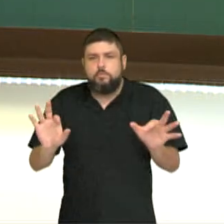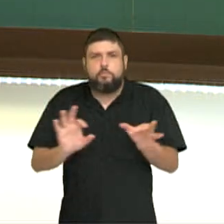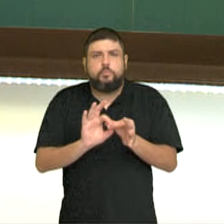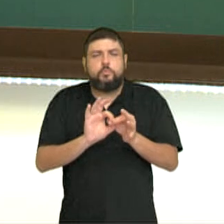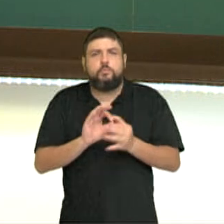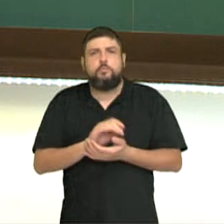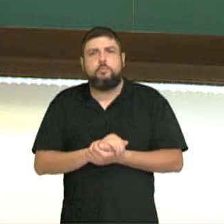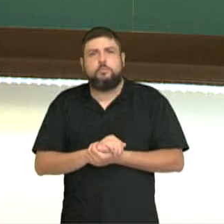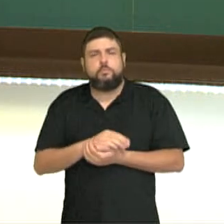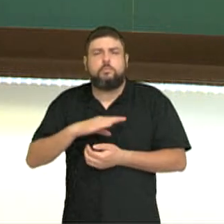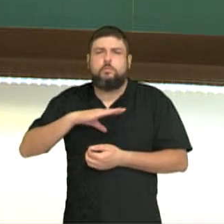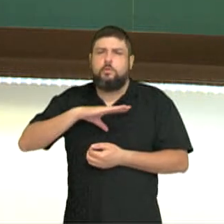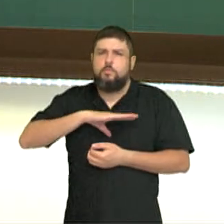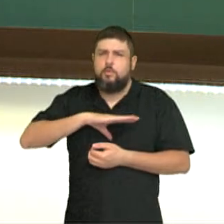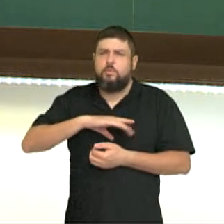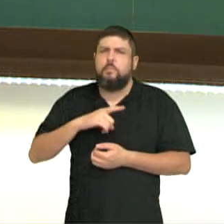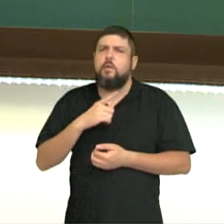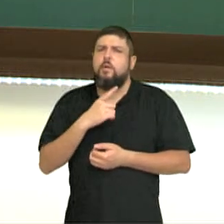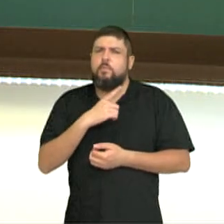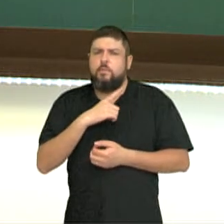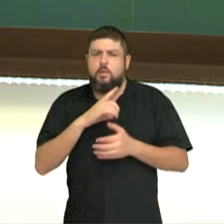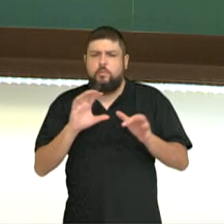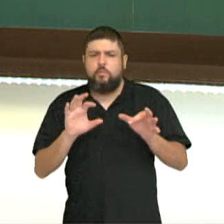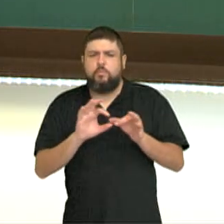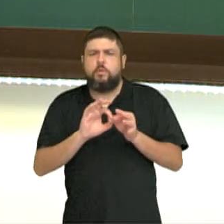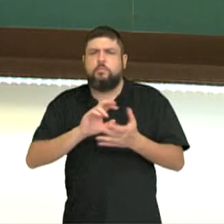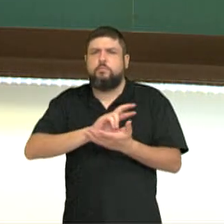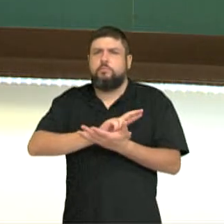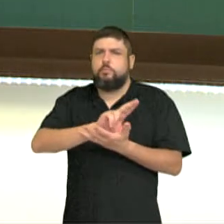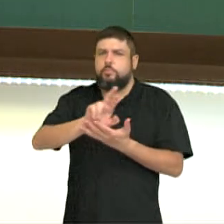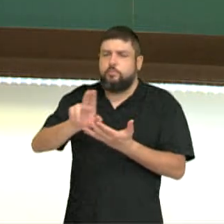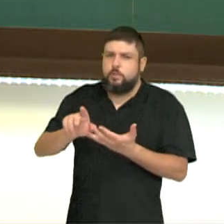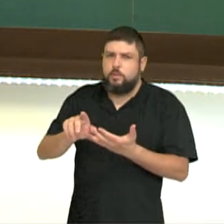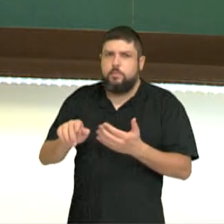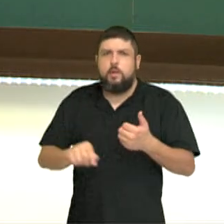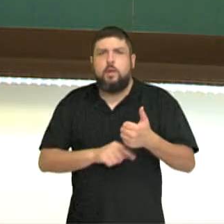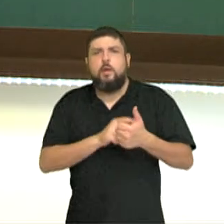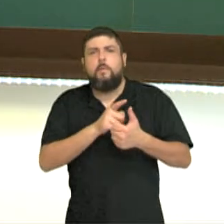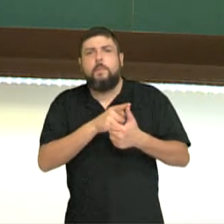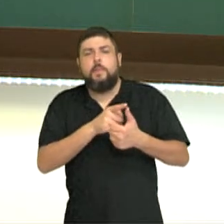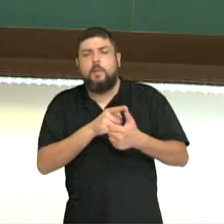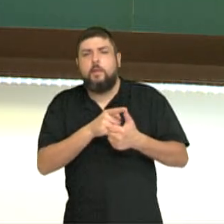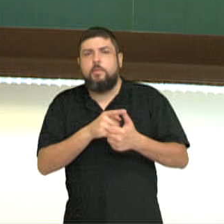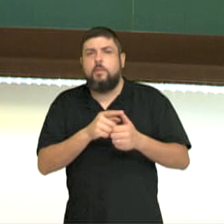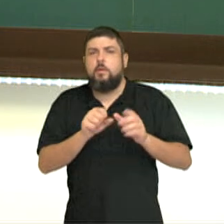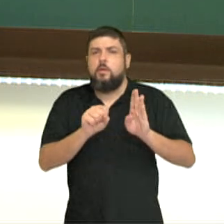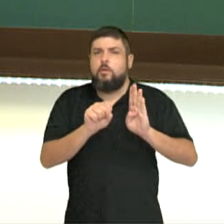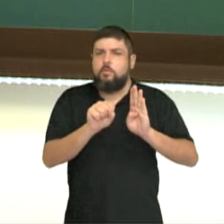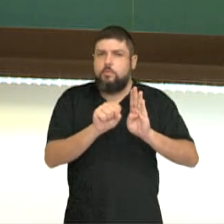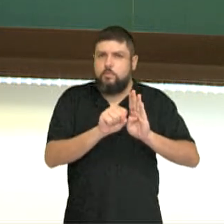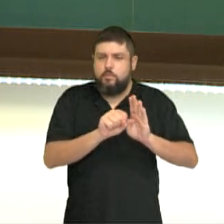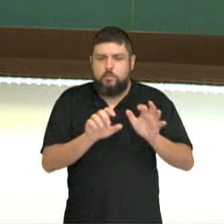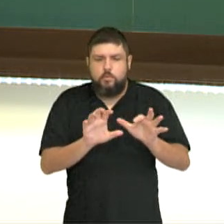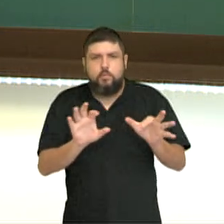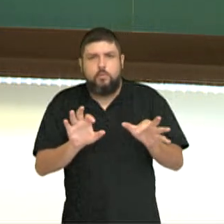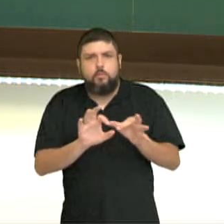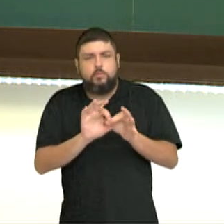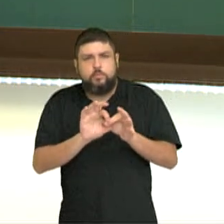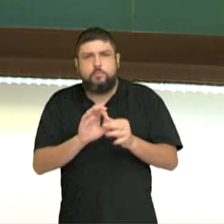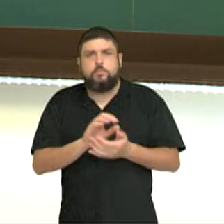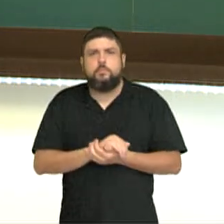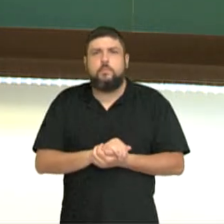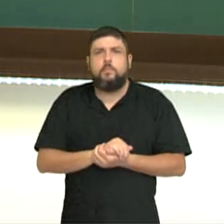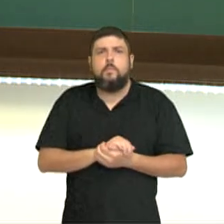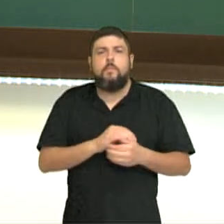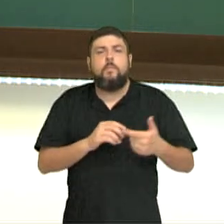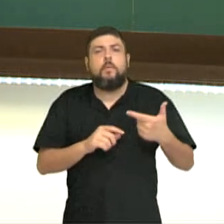eu tenho vários tipos de subordinadas. Vamos retomar. Eu tenho subordinada substantiva, quando exerce a função do